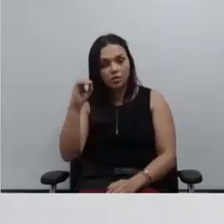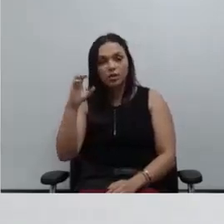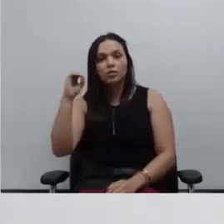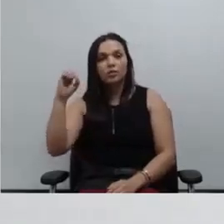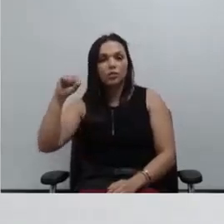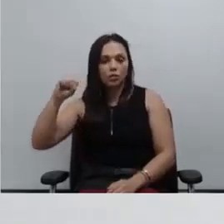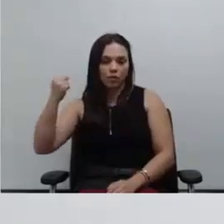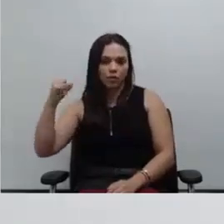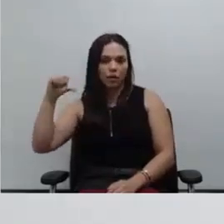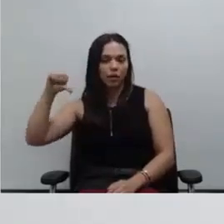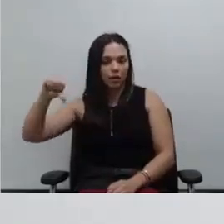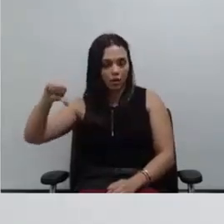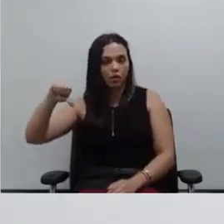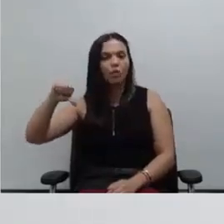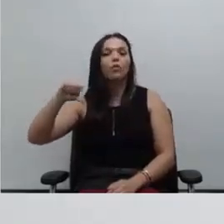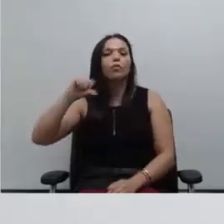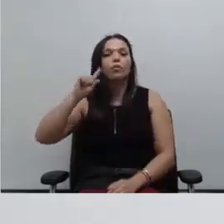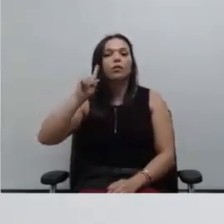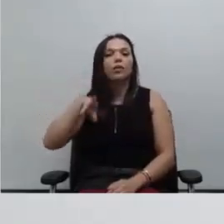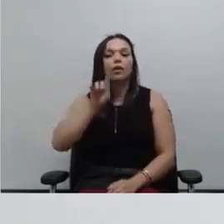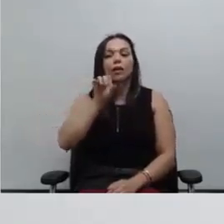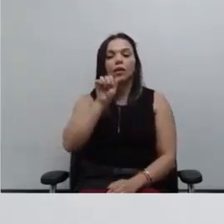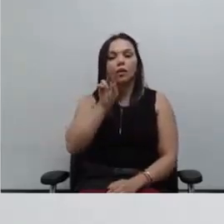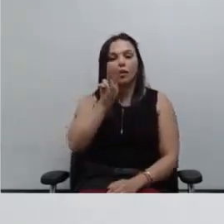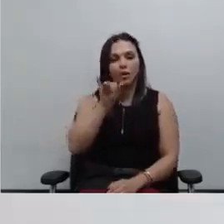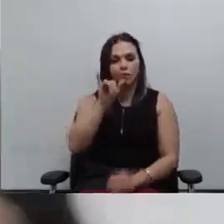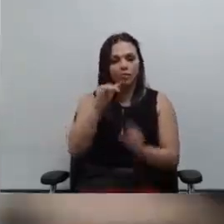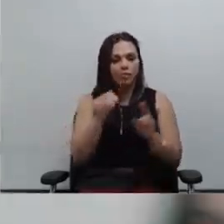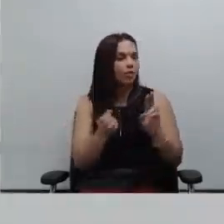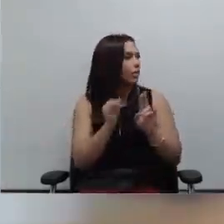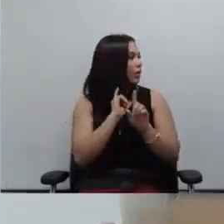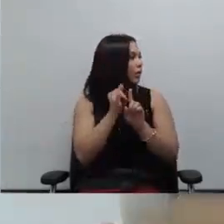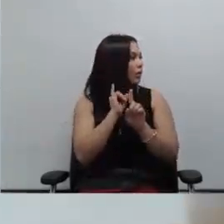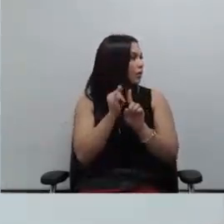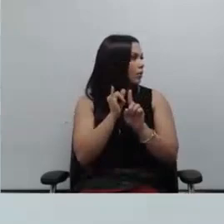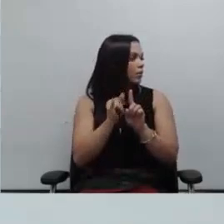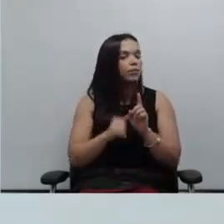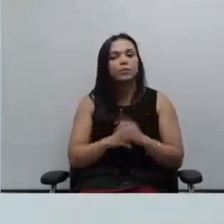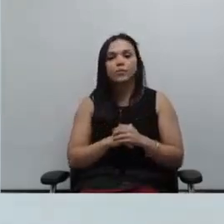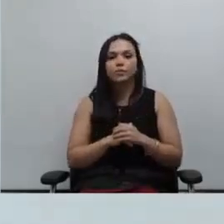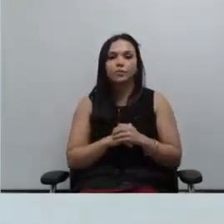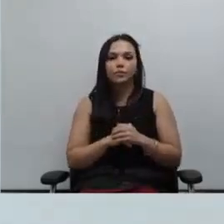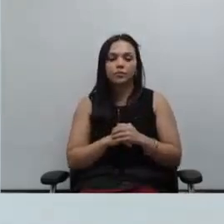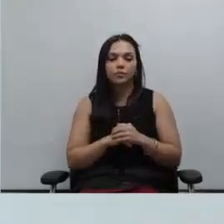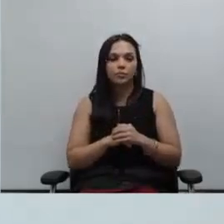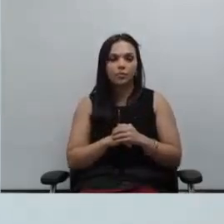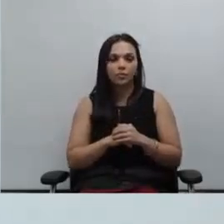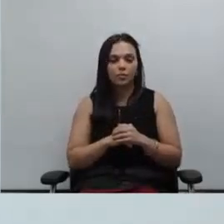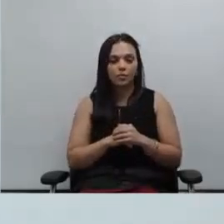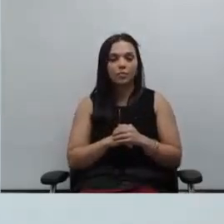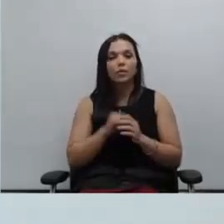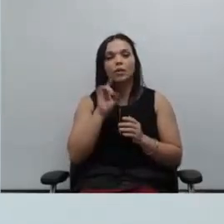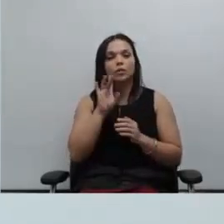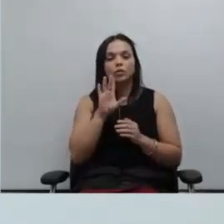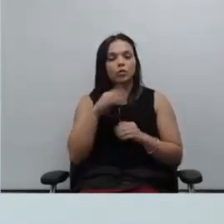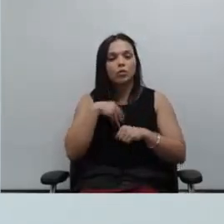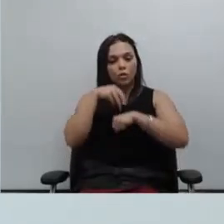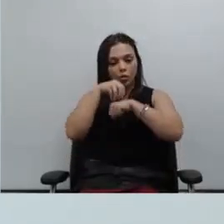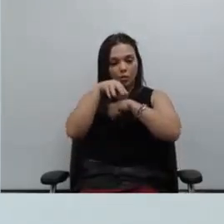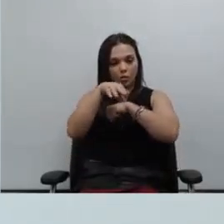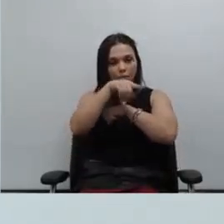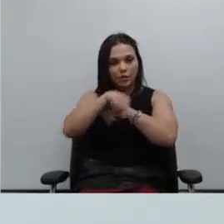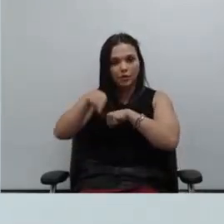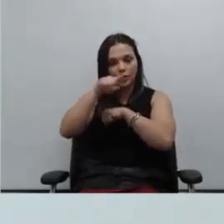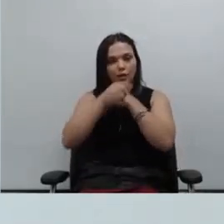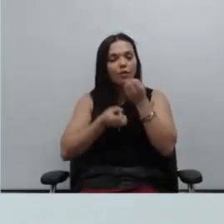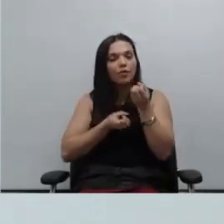2021-000-1987, excelentíssimo conselheiro Davi Eduardo Depine Filho. E só para compartilhar essa informação